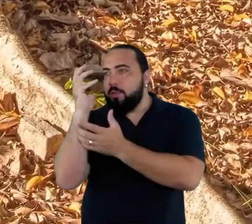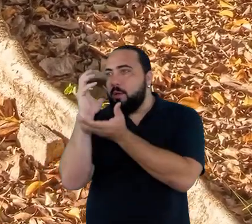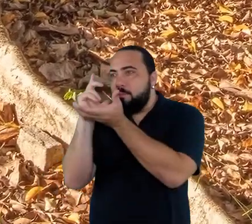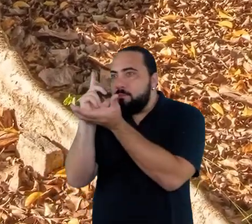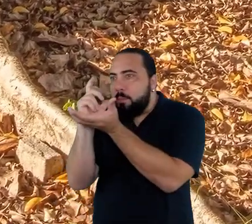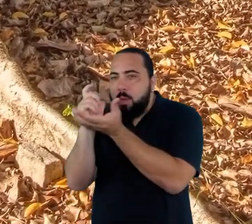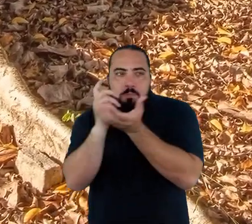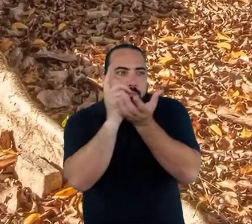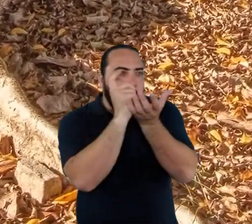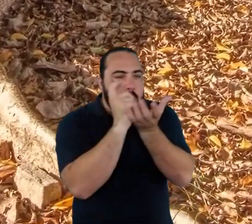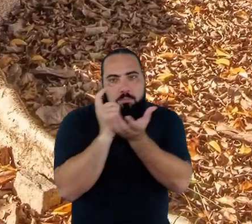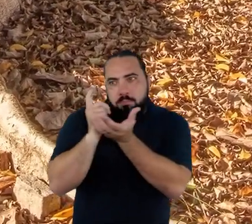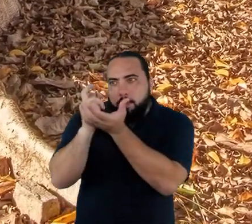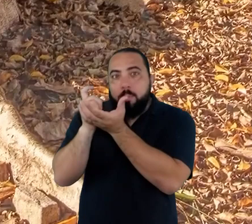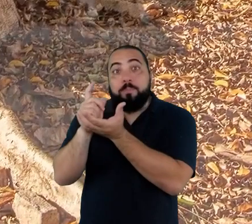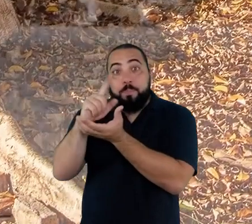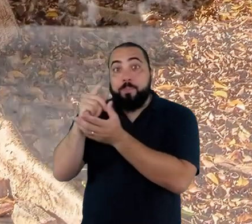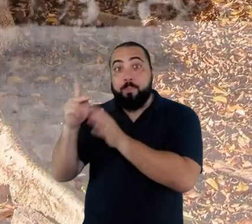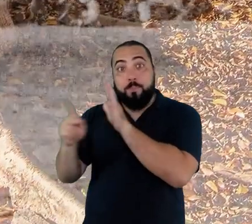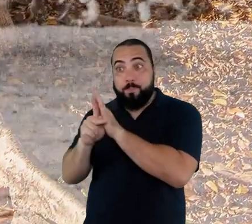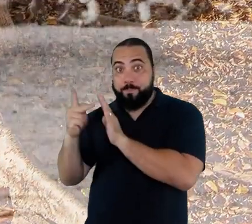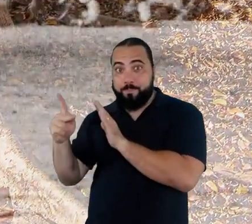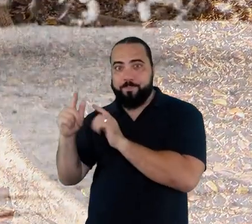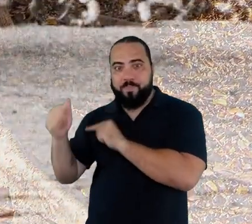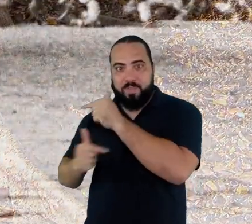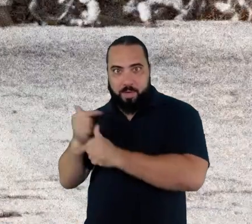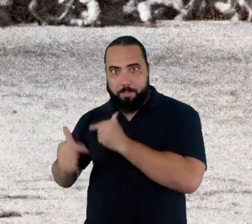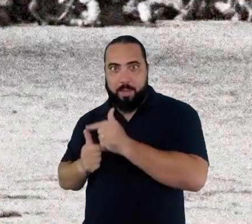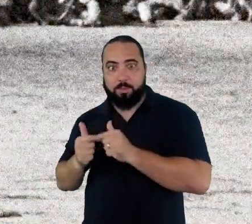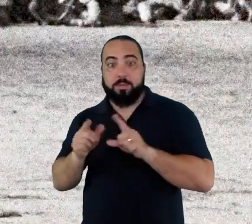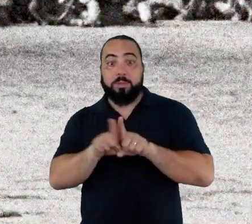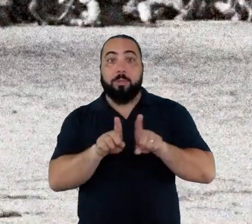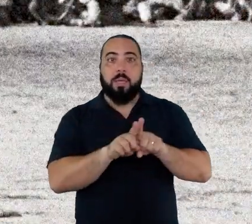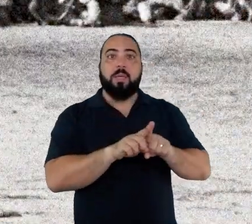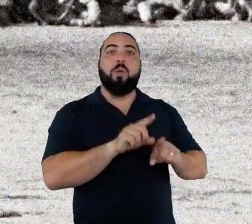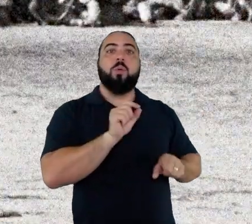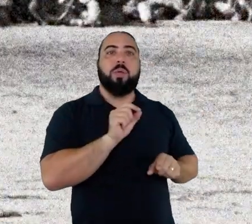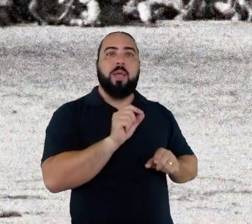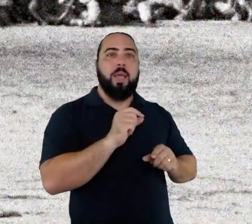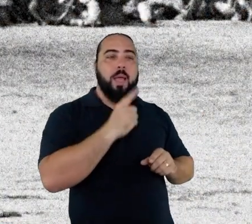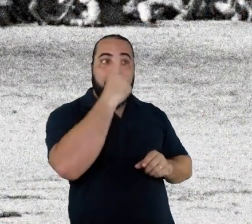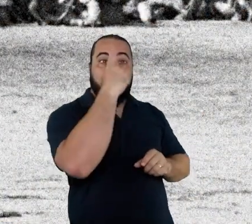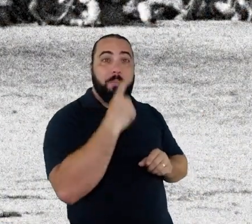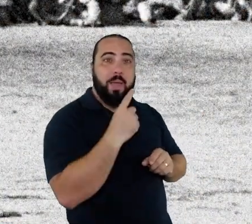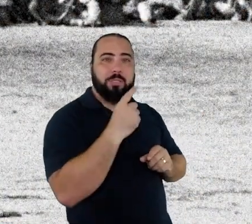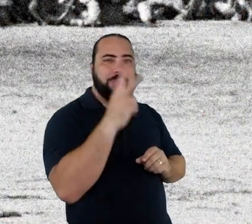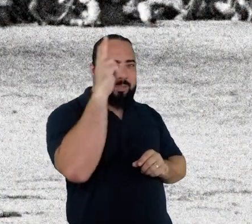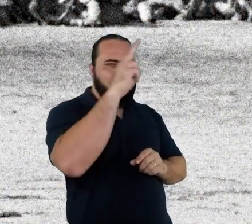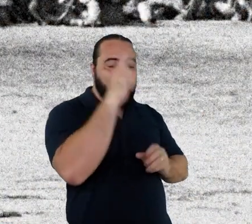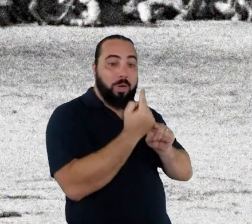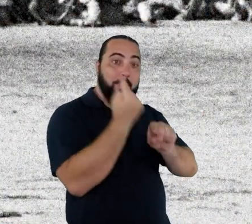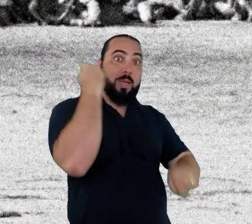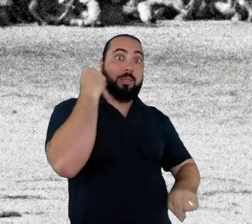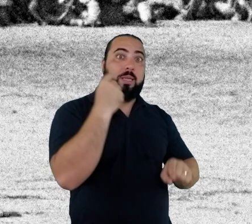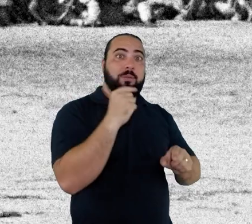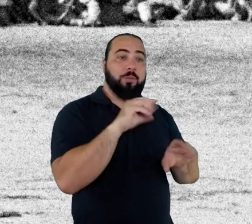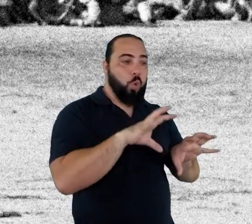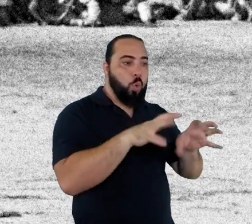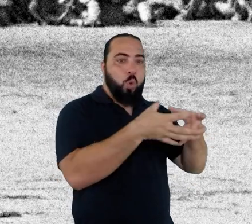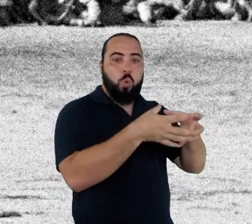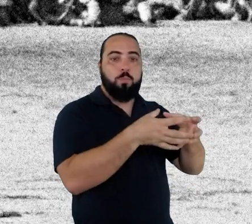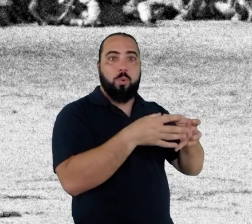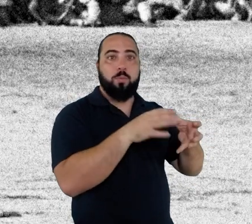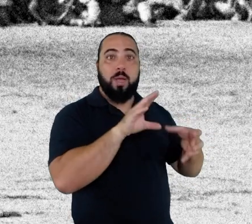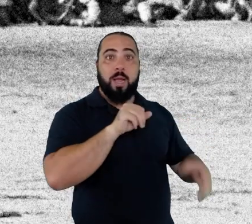super próprios, que são do seu trabalho, né? E o Guran, que traz uma imagem histórica de uma aldeia Camaiurá.